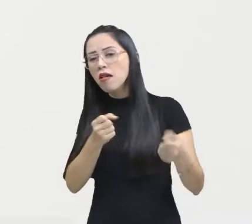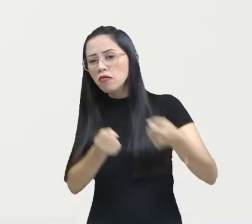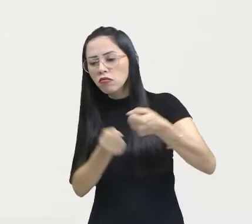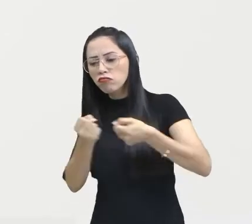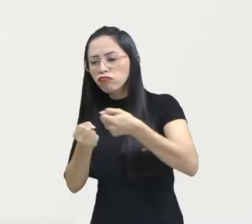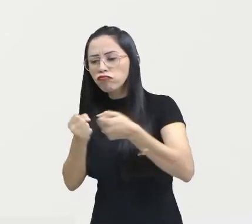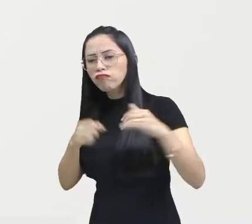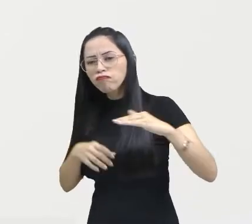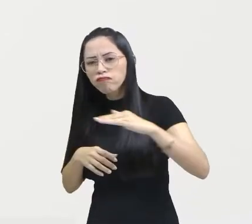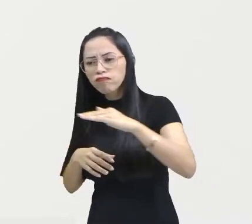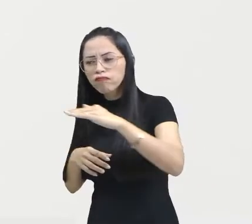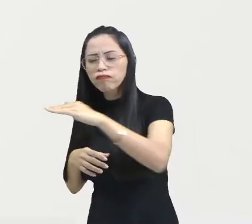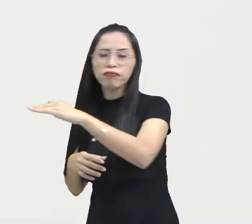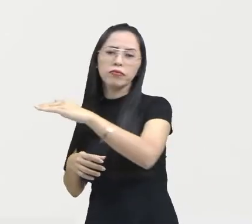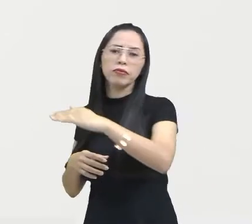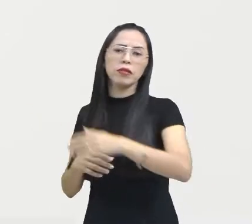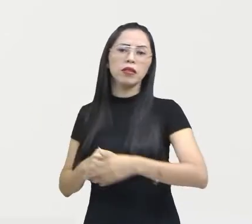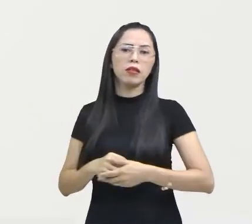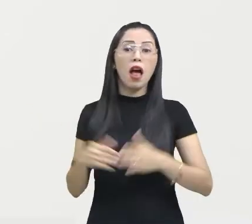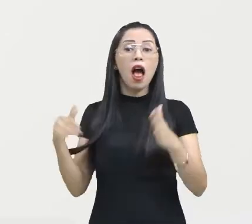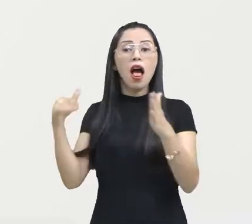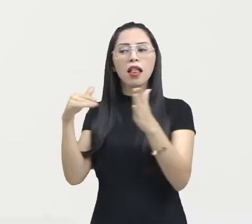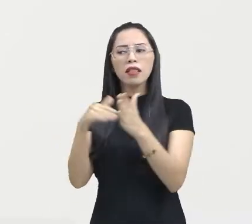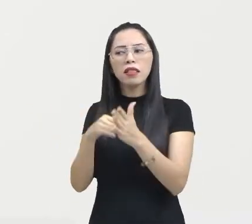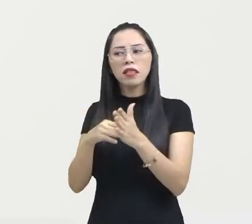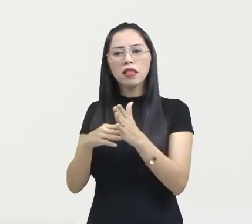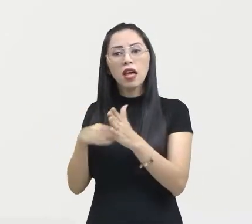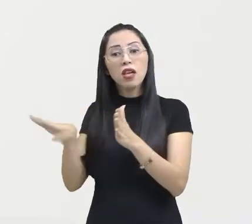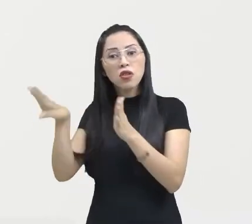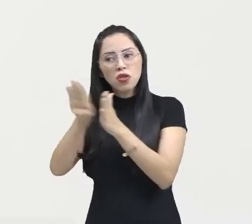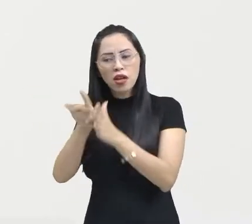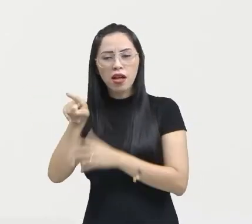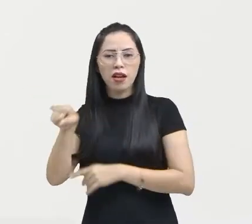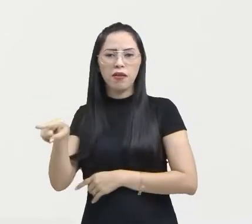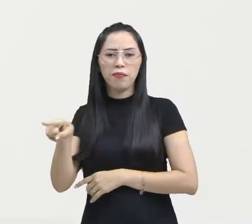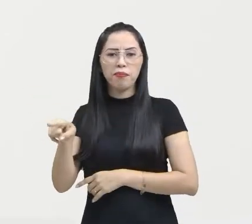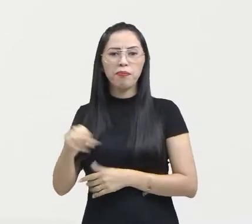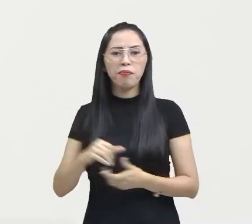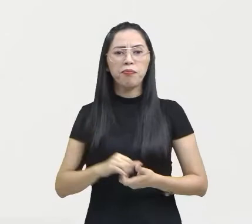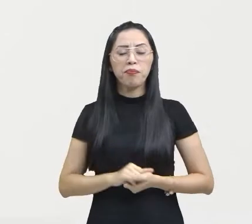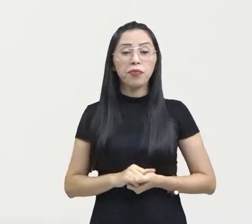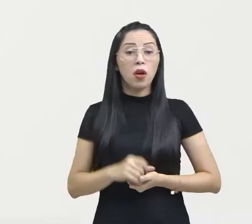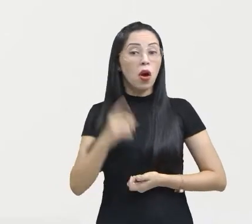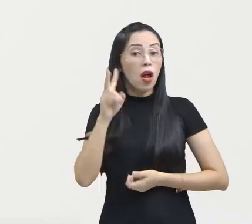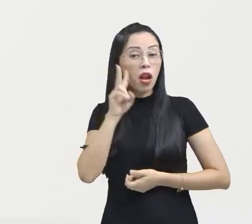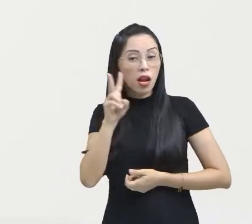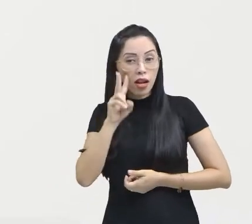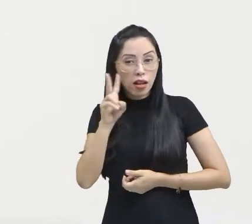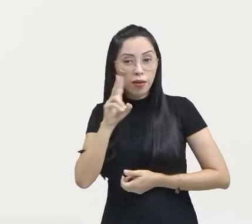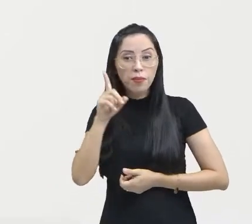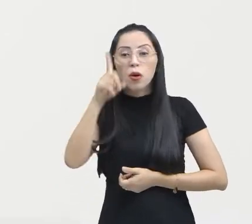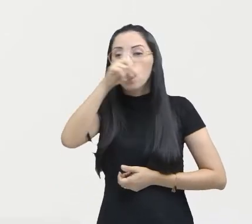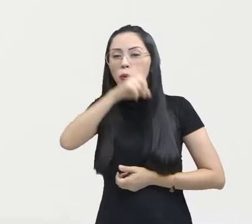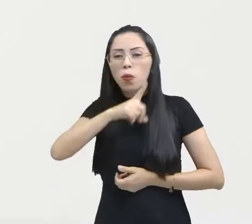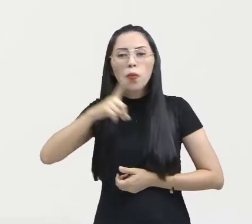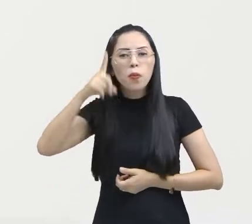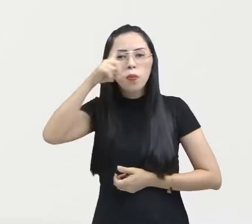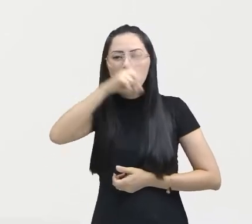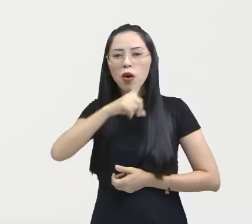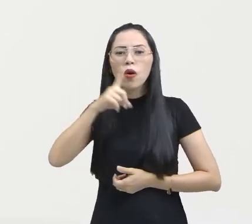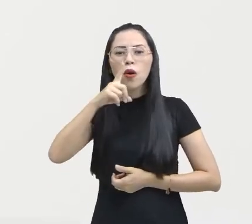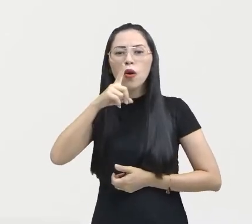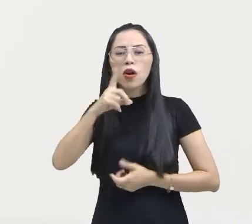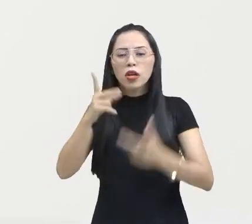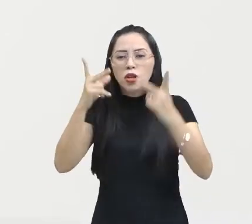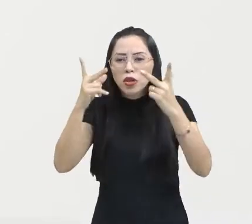o problema. Bom, nós acabamos de aprender o seguinte, que 1 hora é o equivalente a